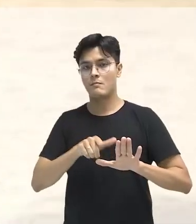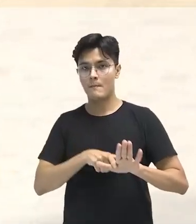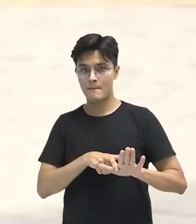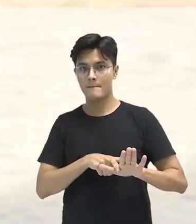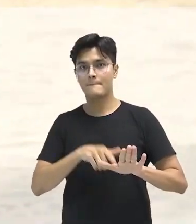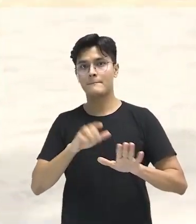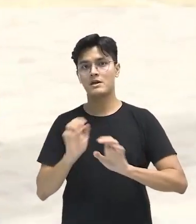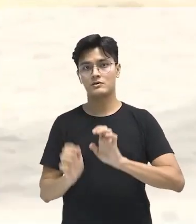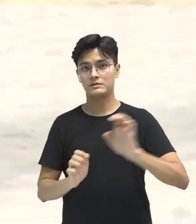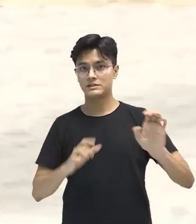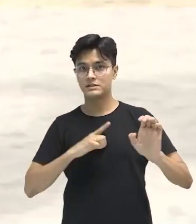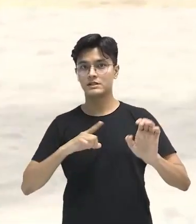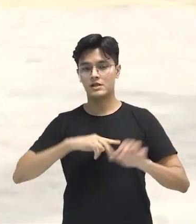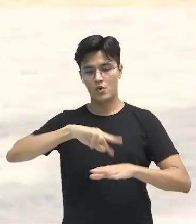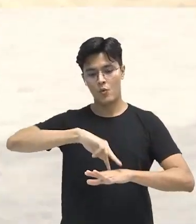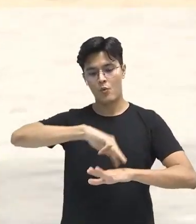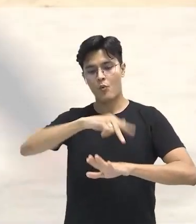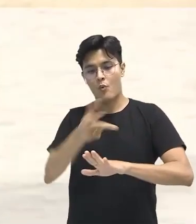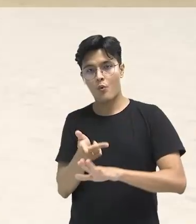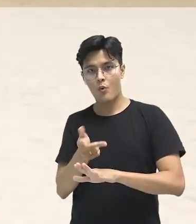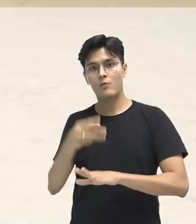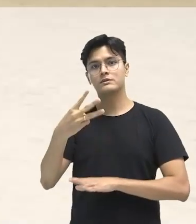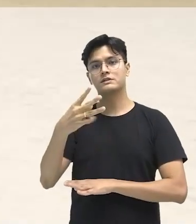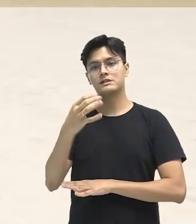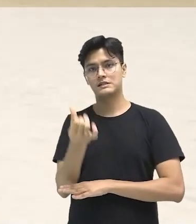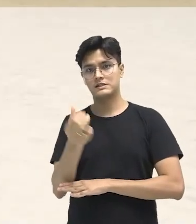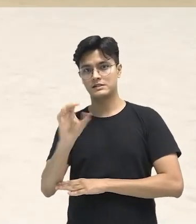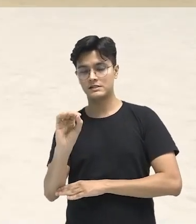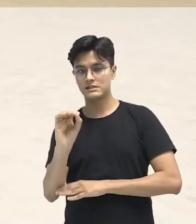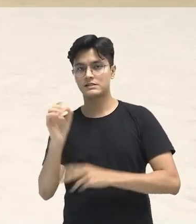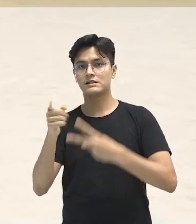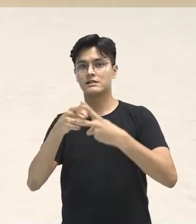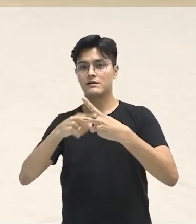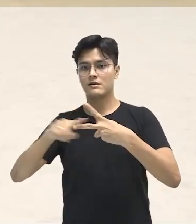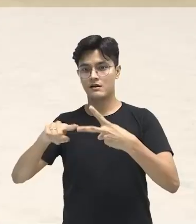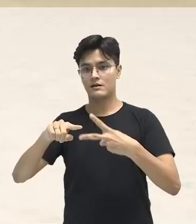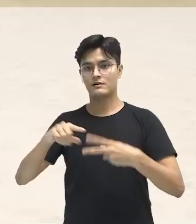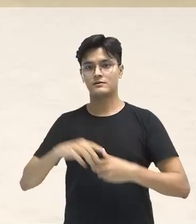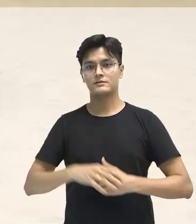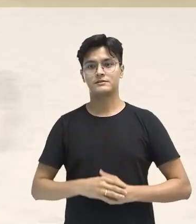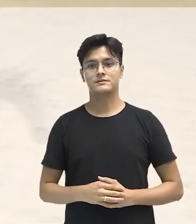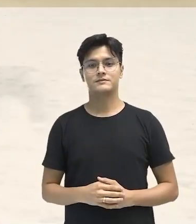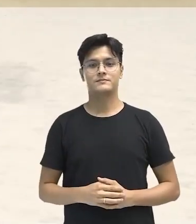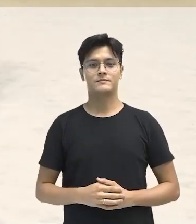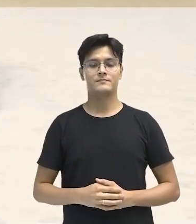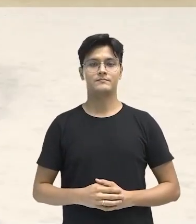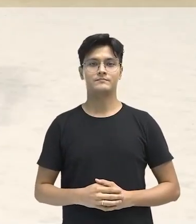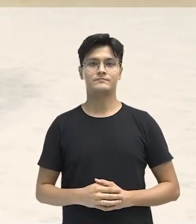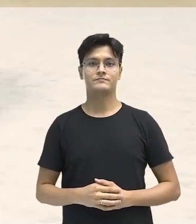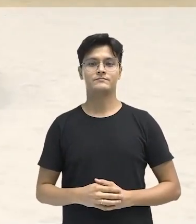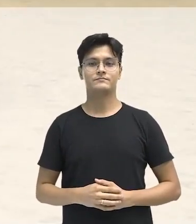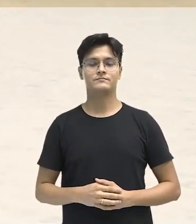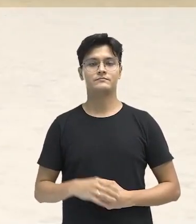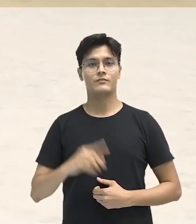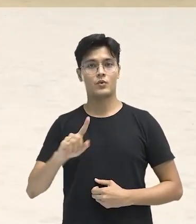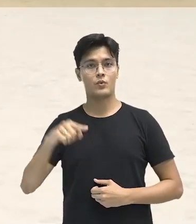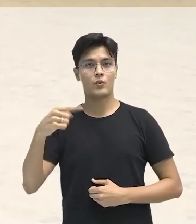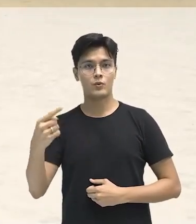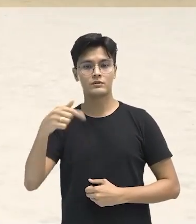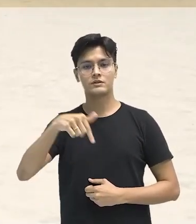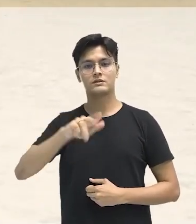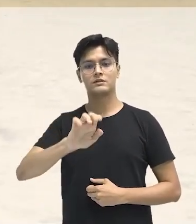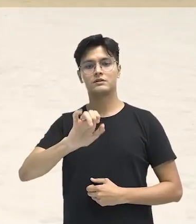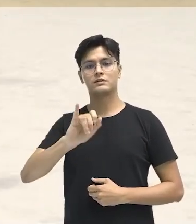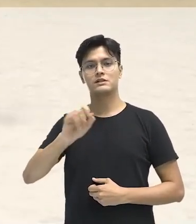corpo dá um giro de 360 graus por trás, observem aí, bem bacana, né? Próximo movimento